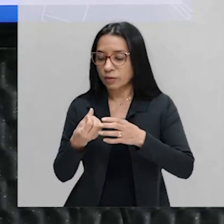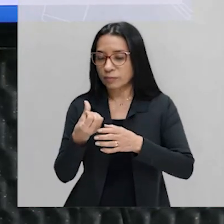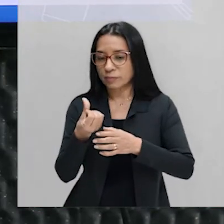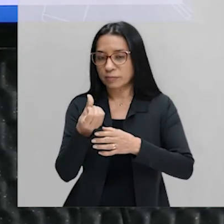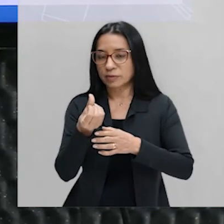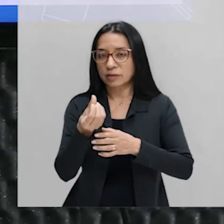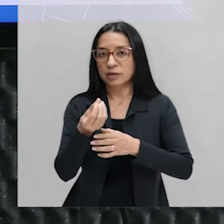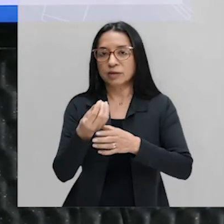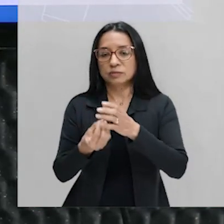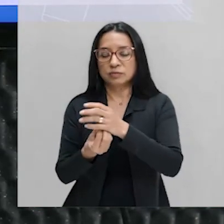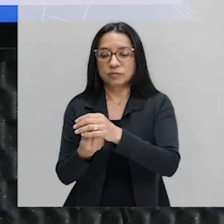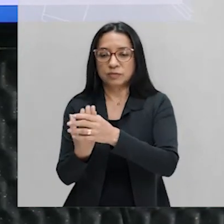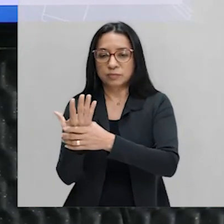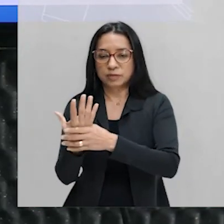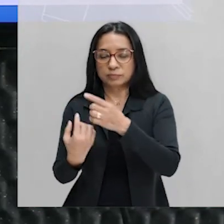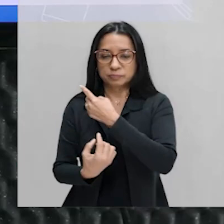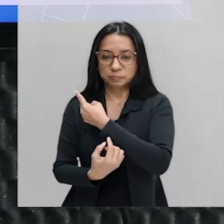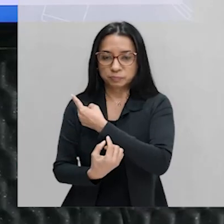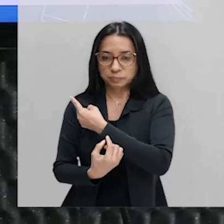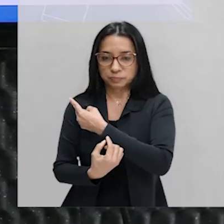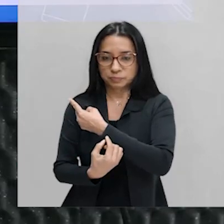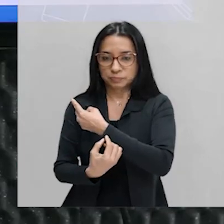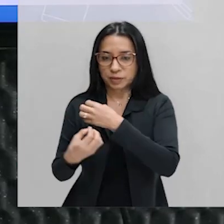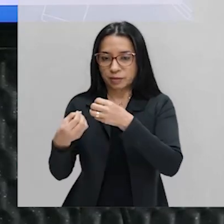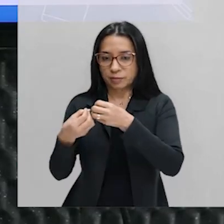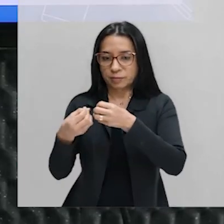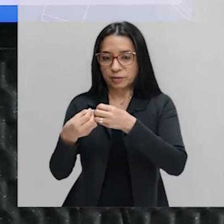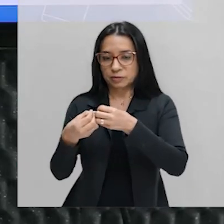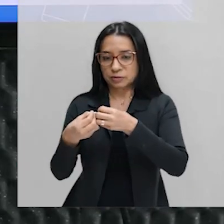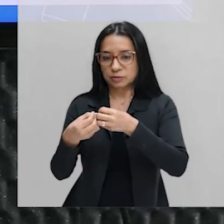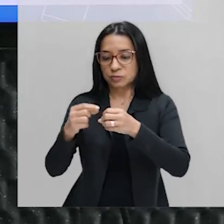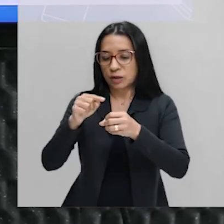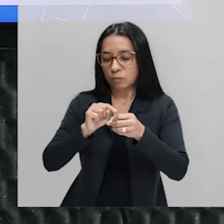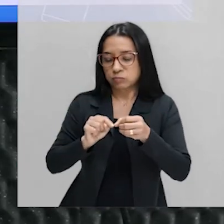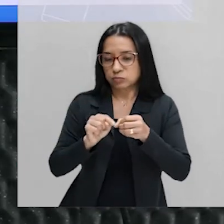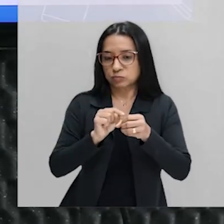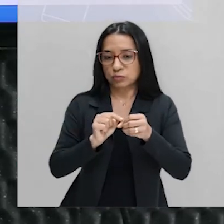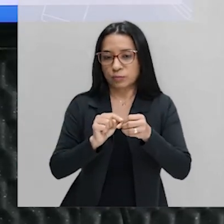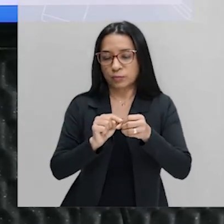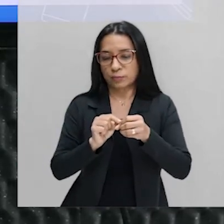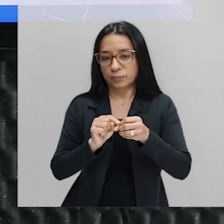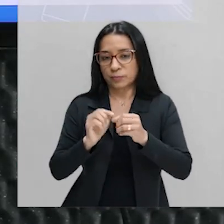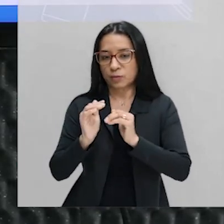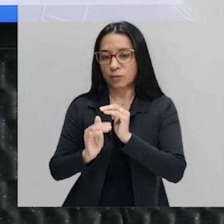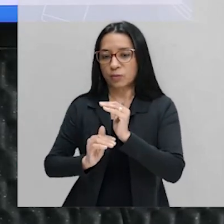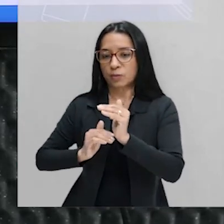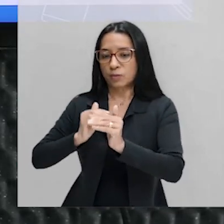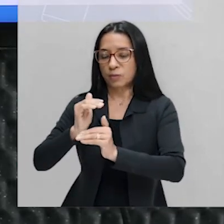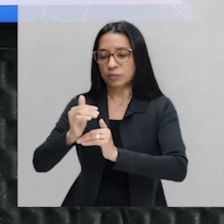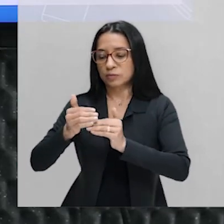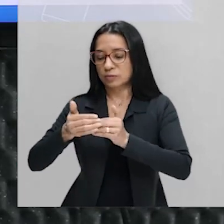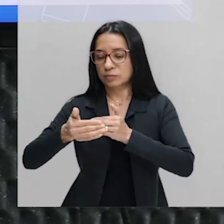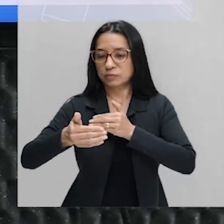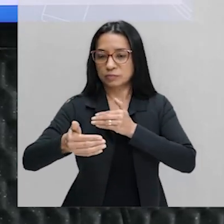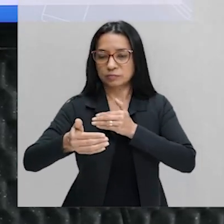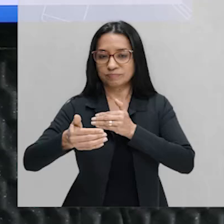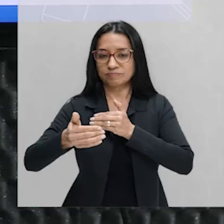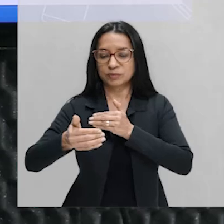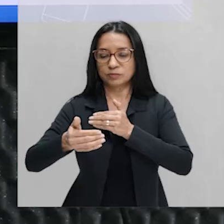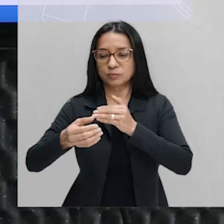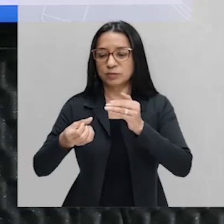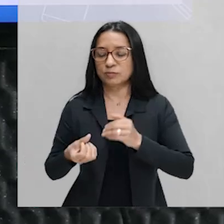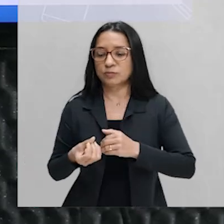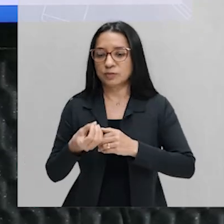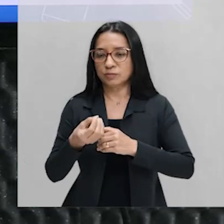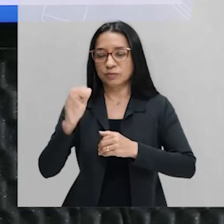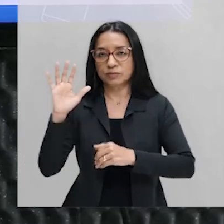justamente nessa parte, próximo ao nó de Hansen, tá? Então, dando prosseguimento ao desenvolvimento do embrião,